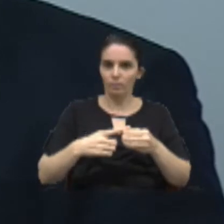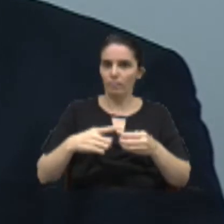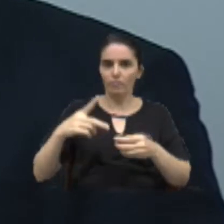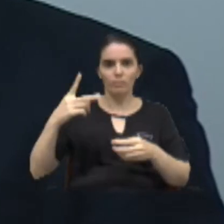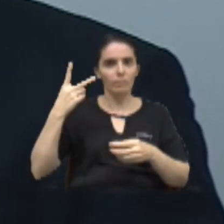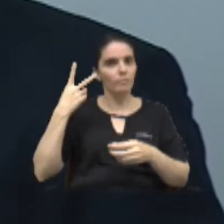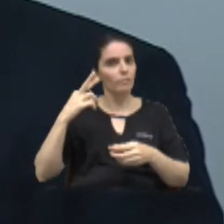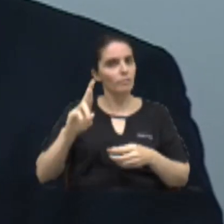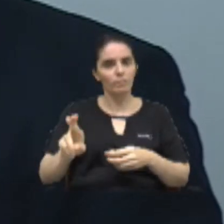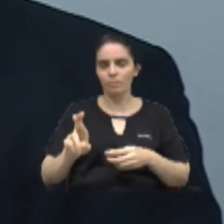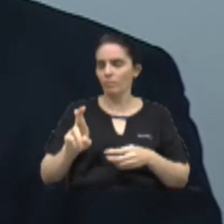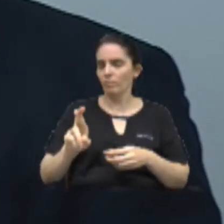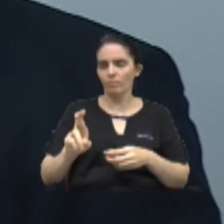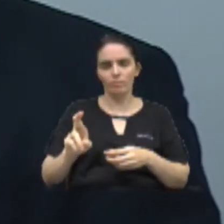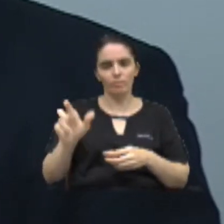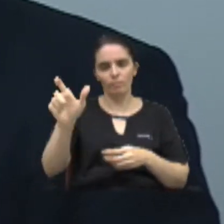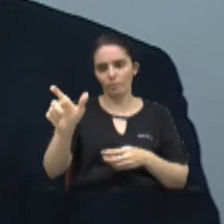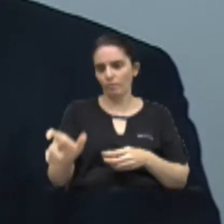quem deveria,